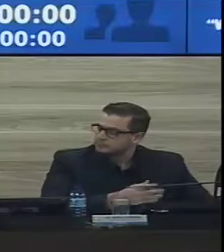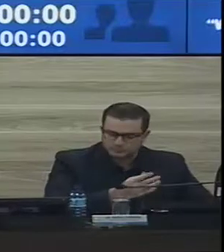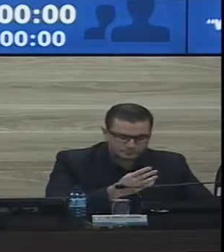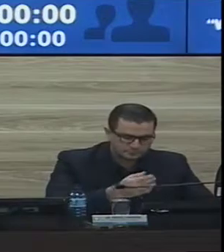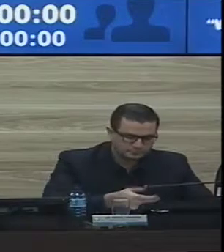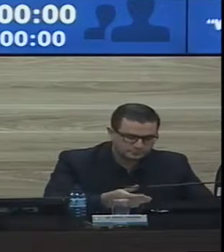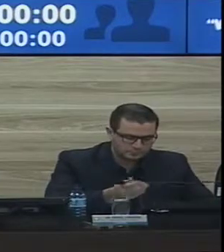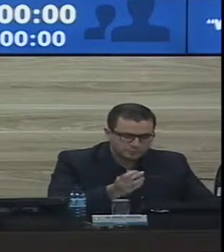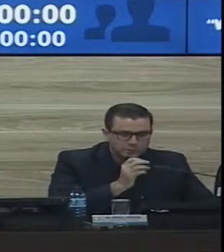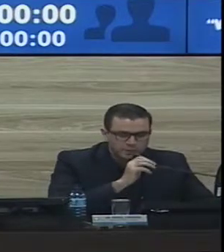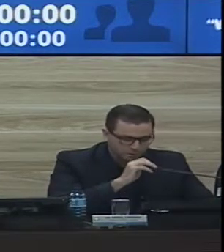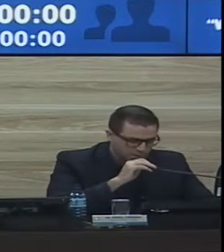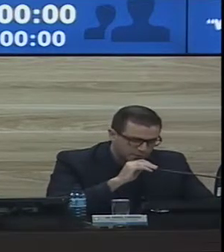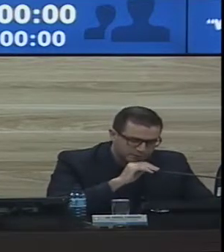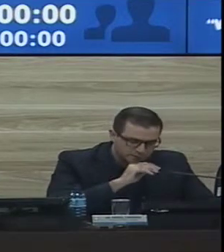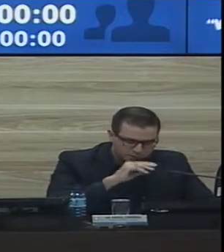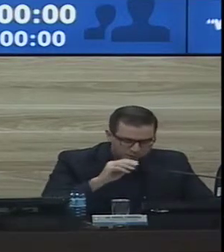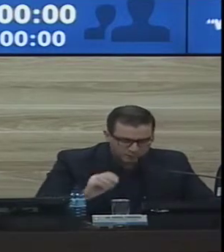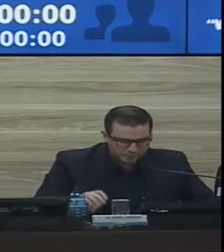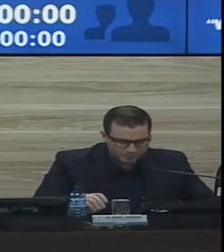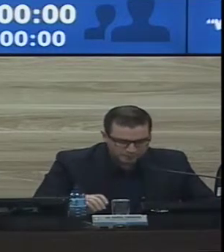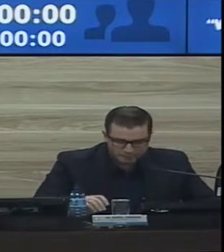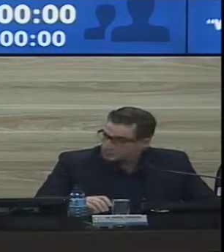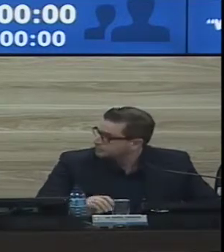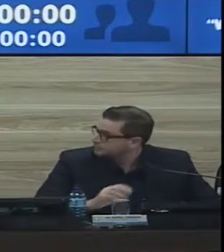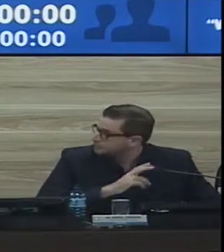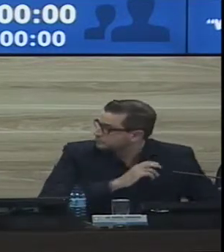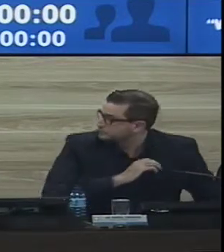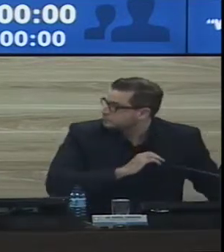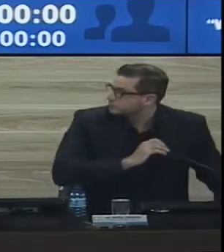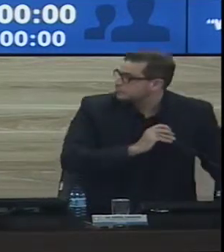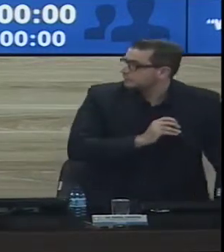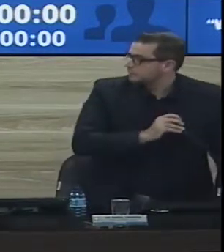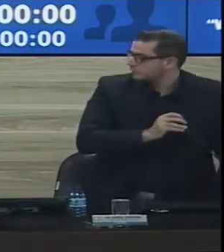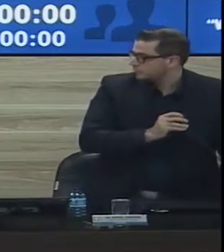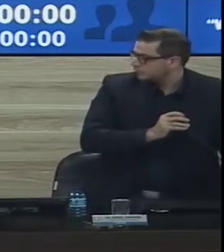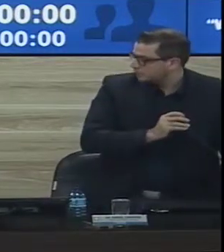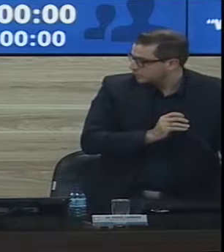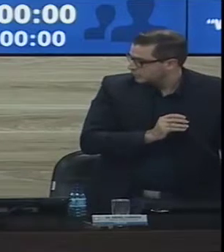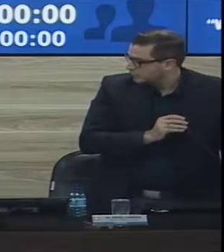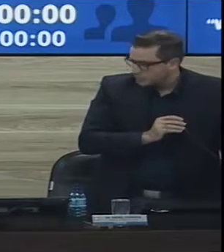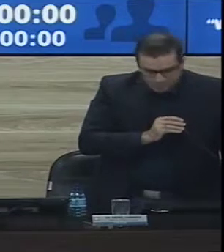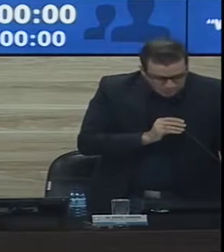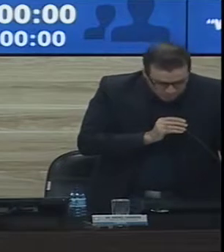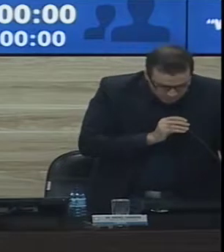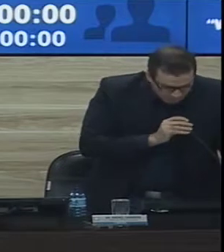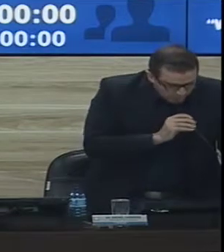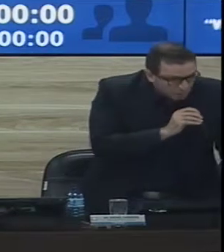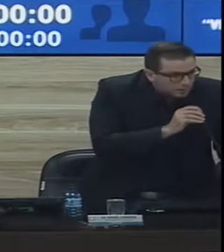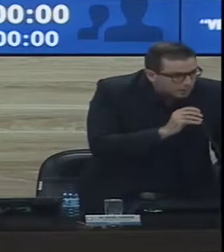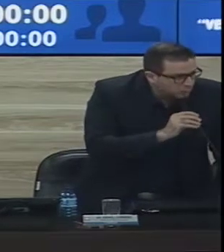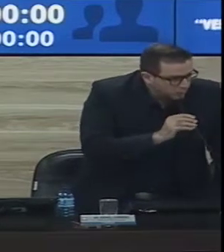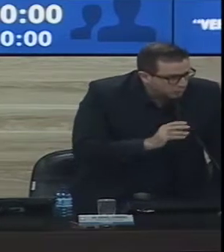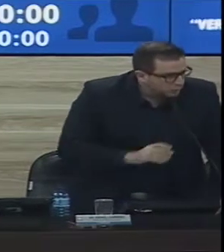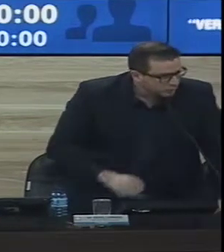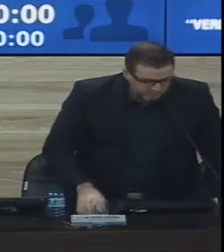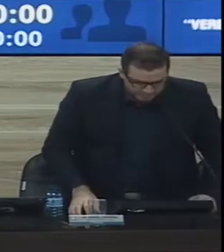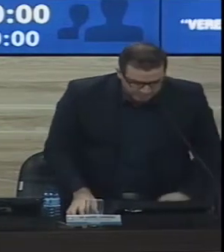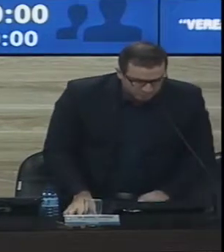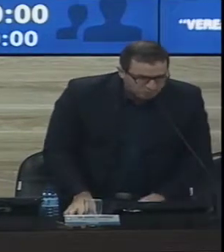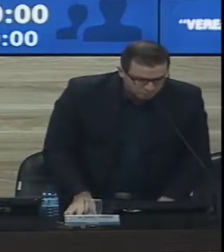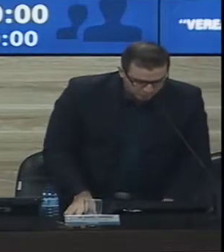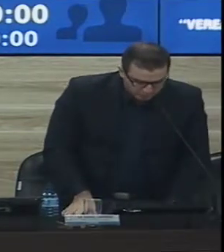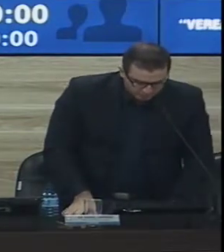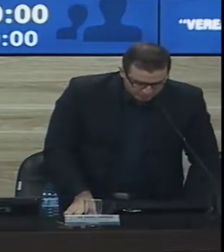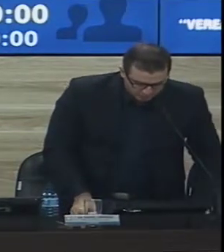Item 9 da pauta. Questão de ordem, senhor presidente. Questão de ordem do vereador doutor Rafael Camargo. Eu gostaria